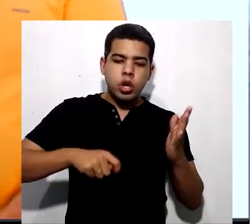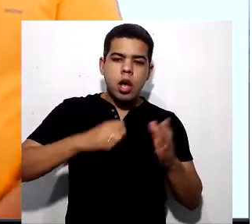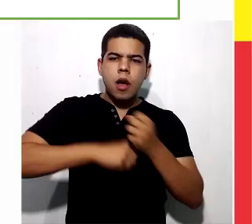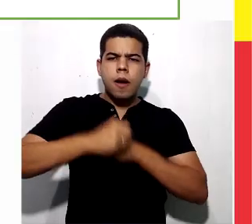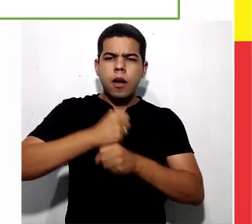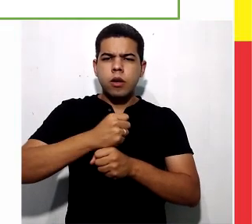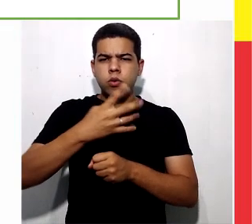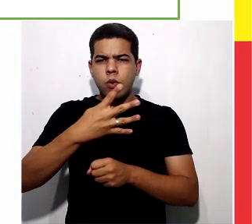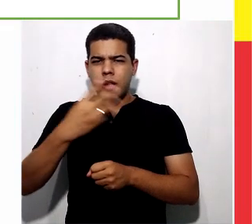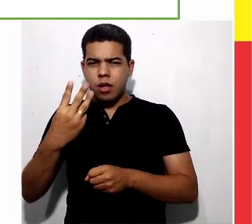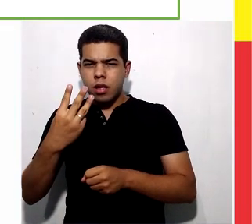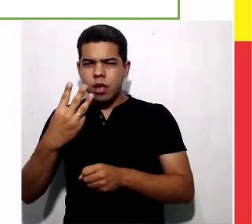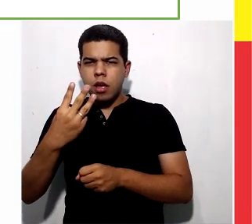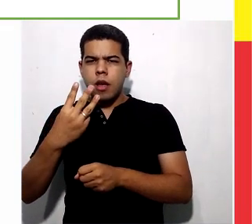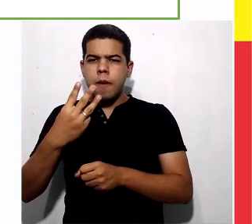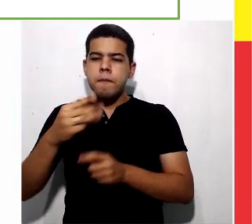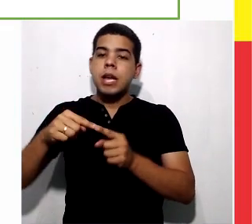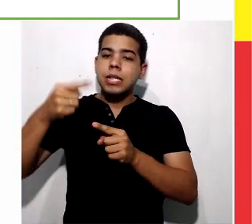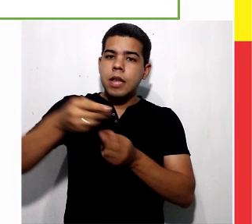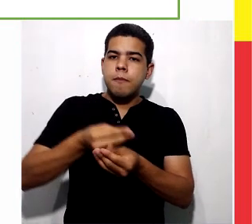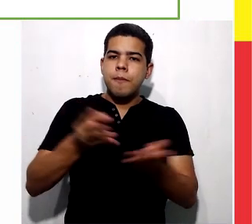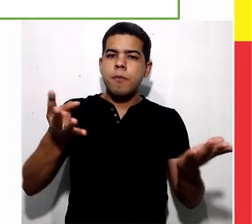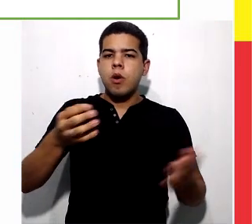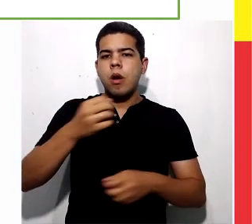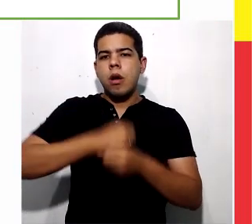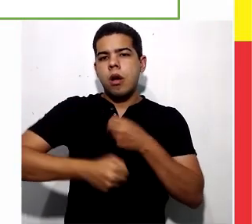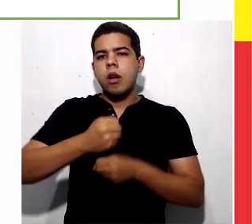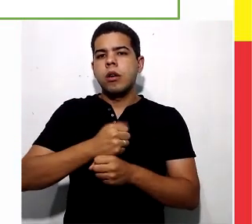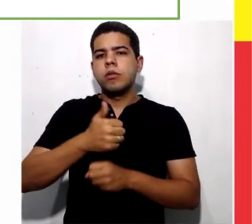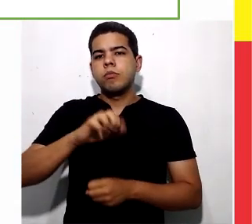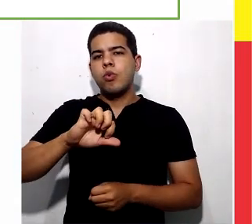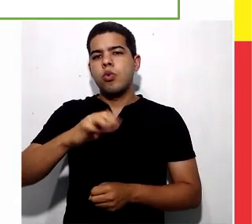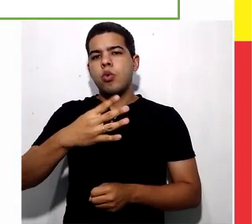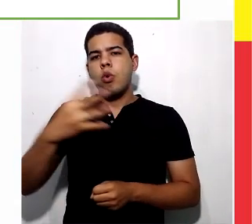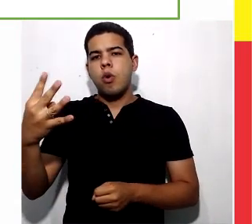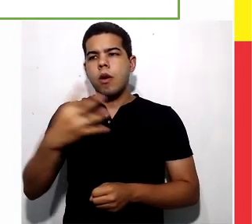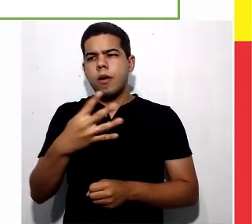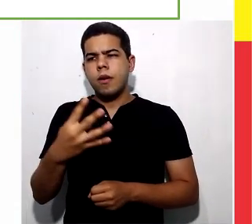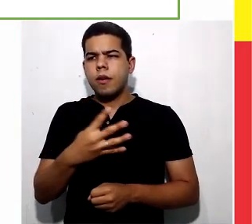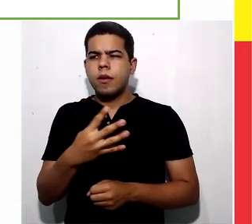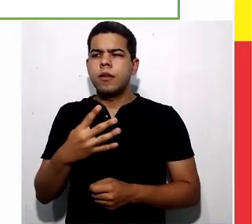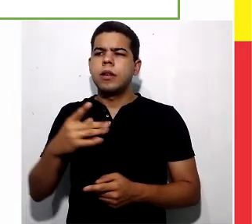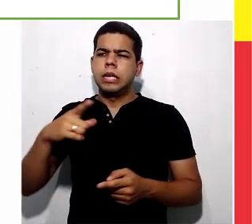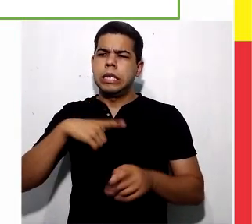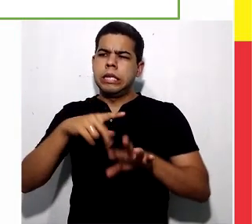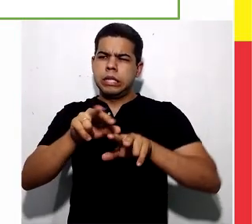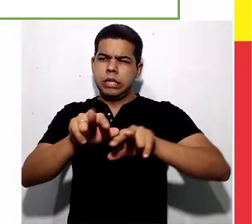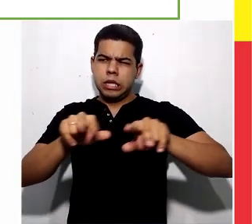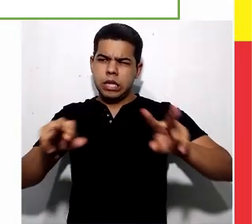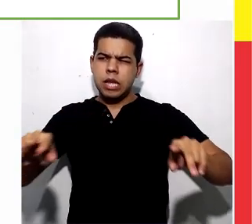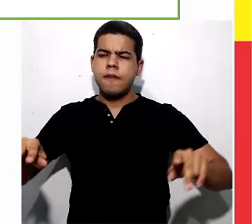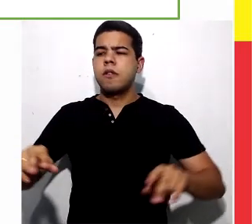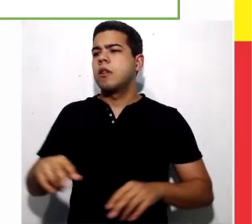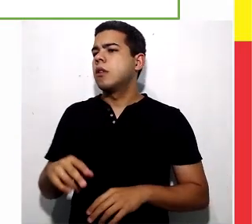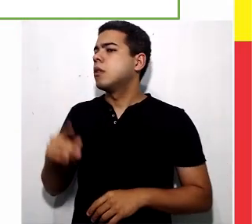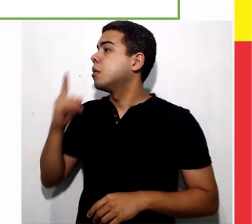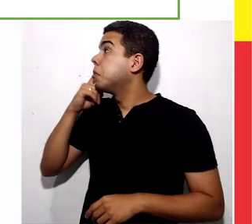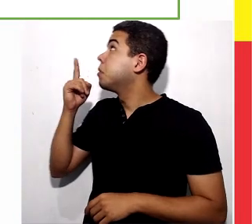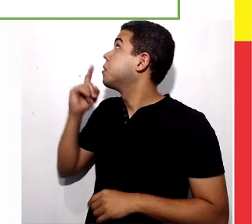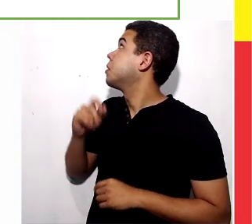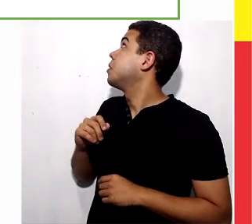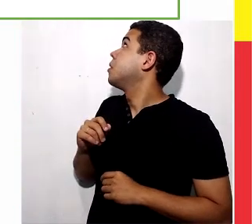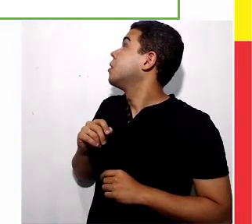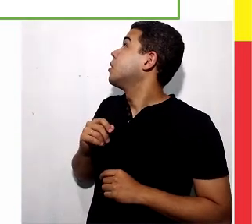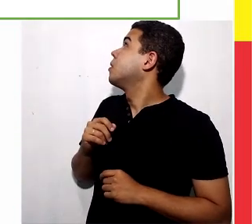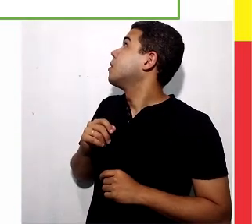aqui algumas obras dela. Exato, a gente pode até citar Perto do Coração Selvagem, que foi em 1942,